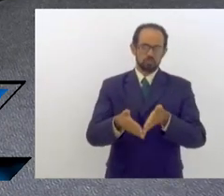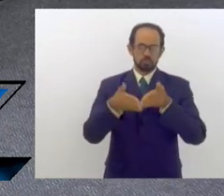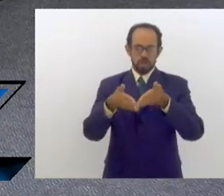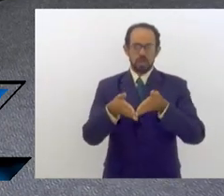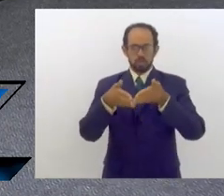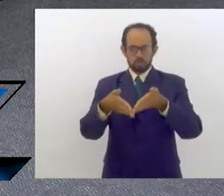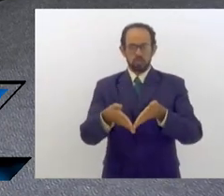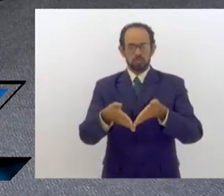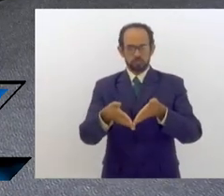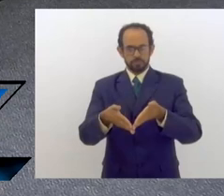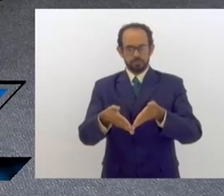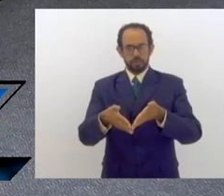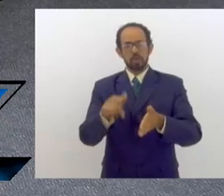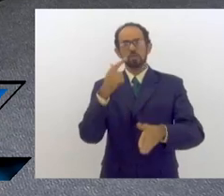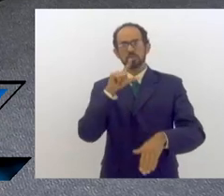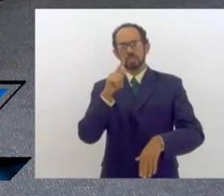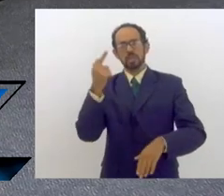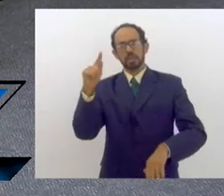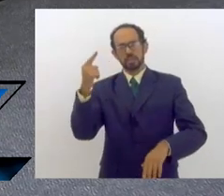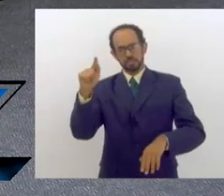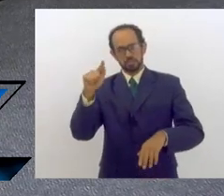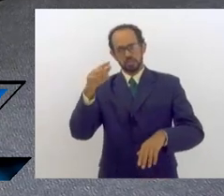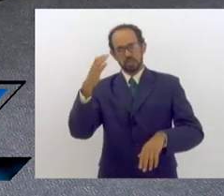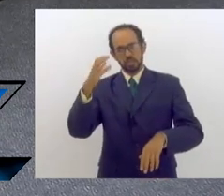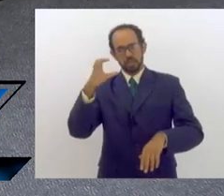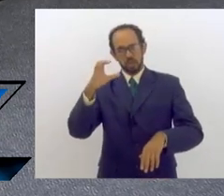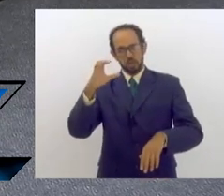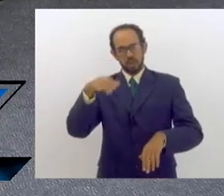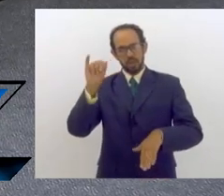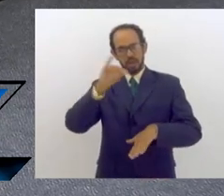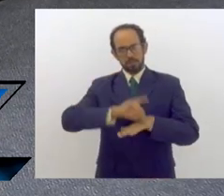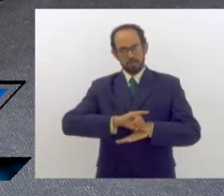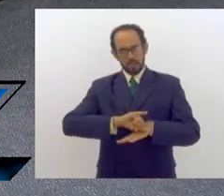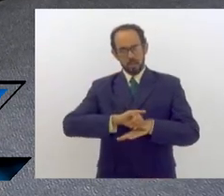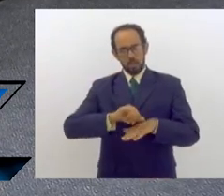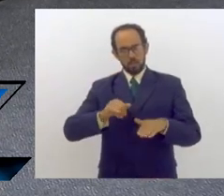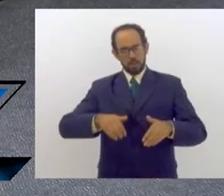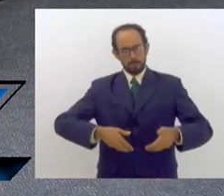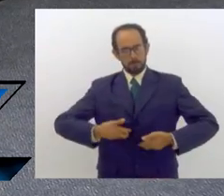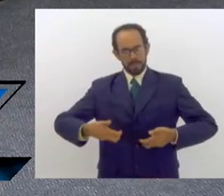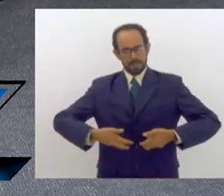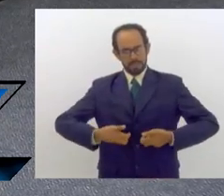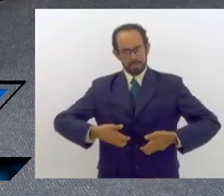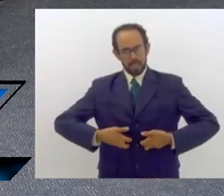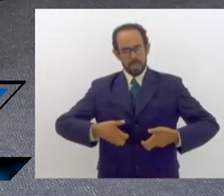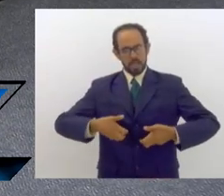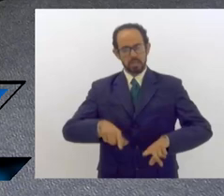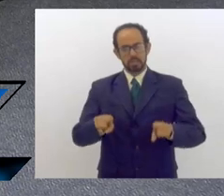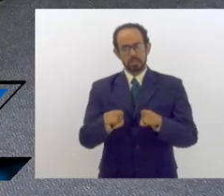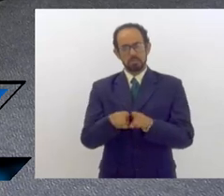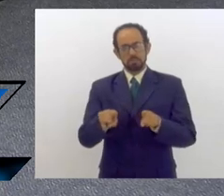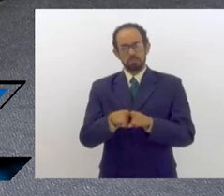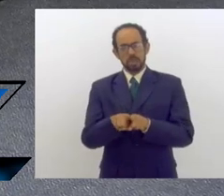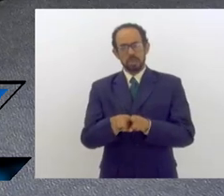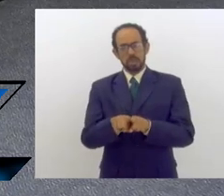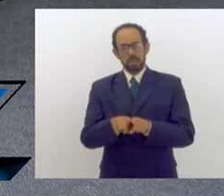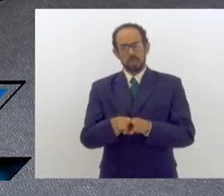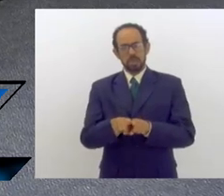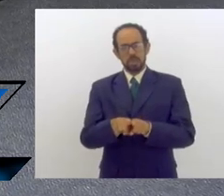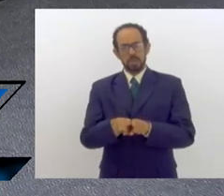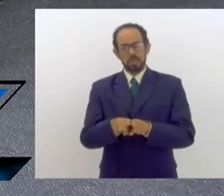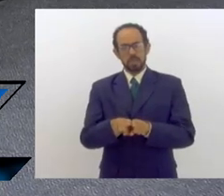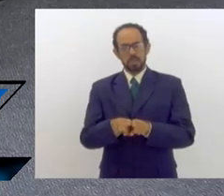no que hoje tem que é Niterói a capital que é Paquetá e até mesmo é para